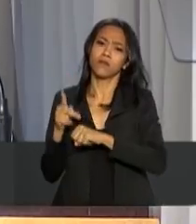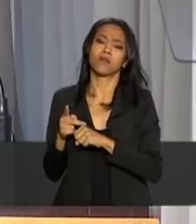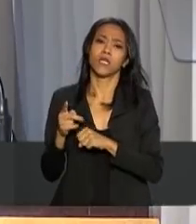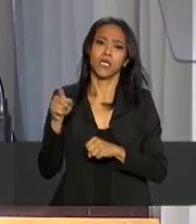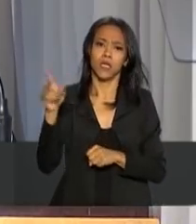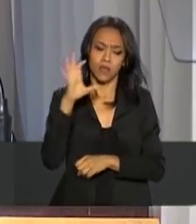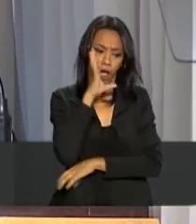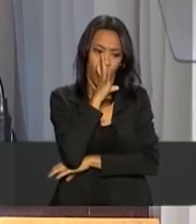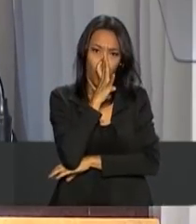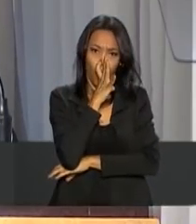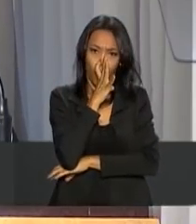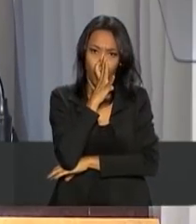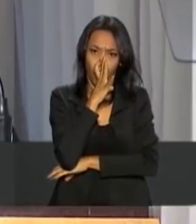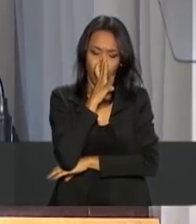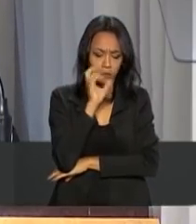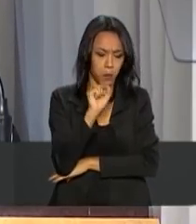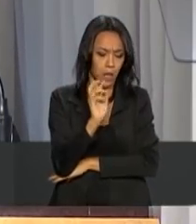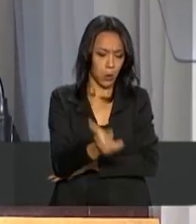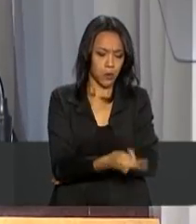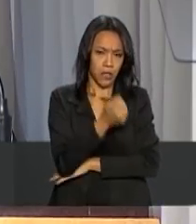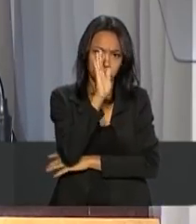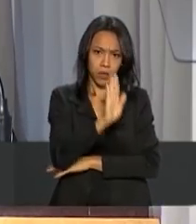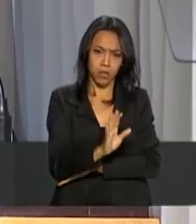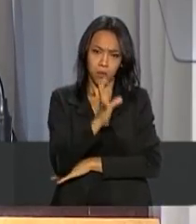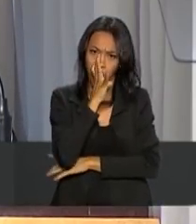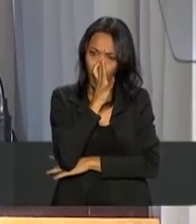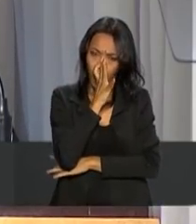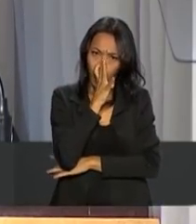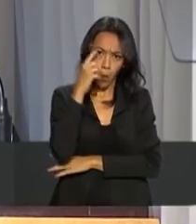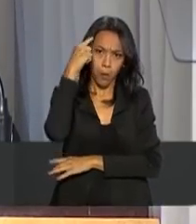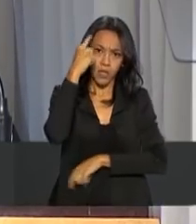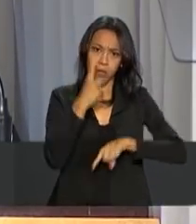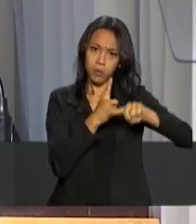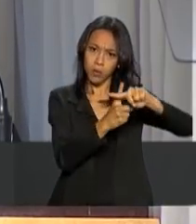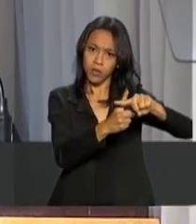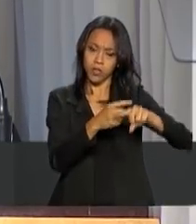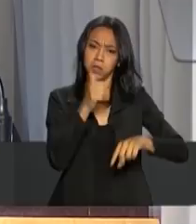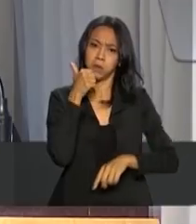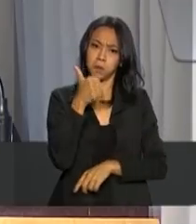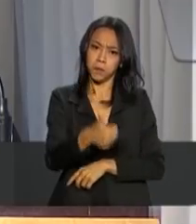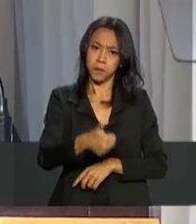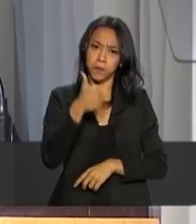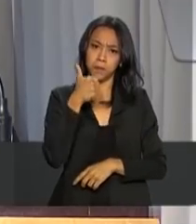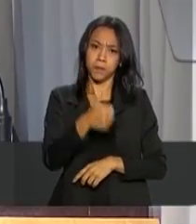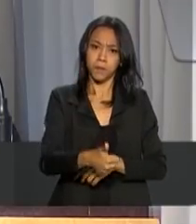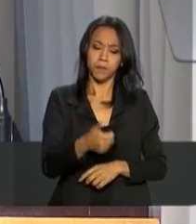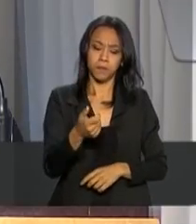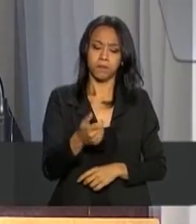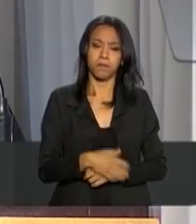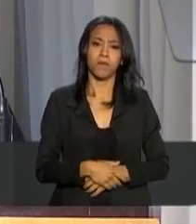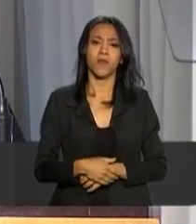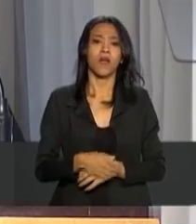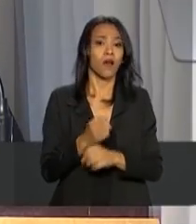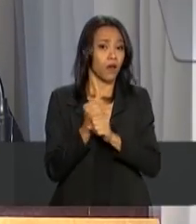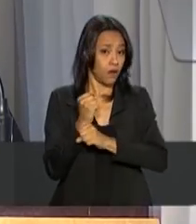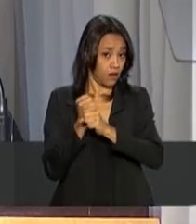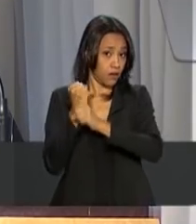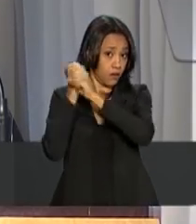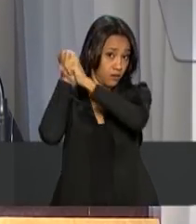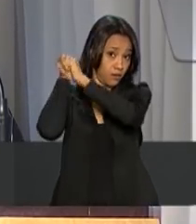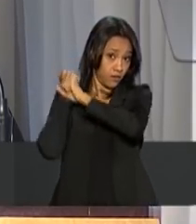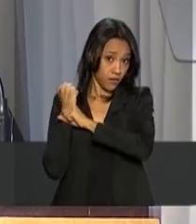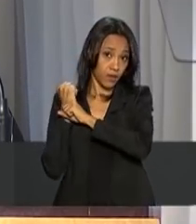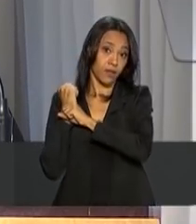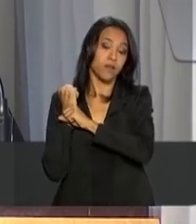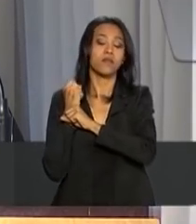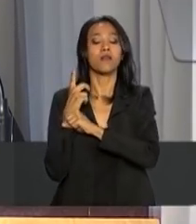admiradíssimos do que acontece no país. Um otimismo extraordinário, não é? Há tempos atrás, eu